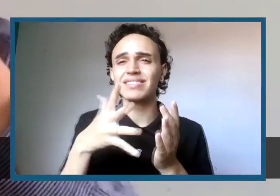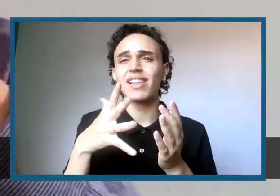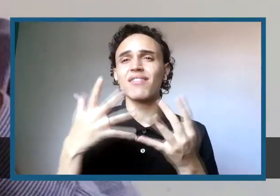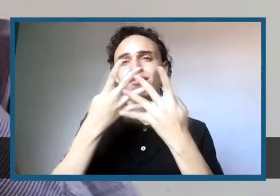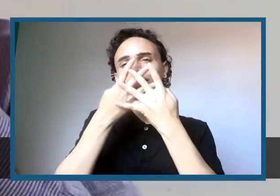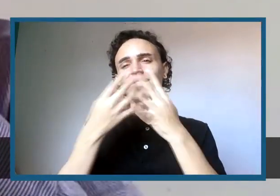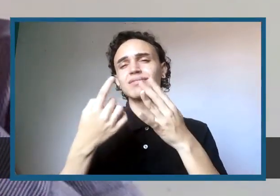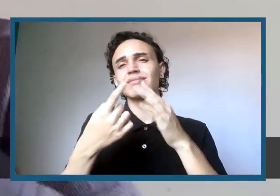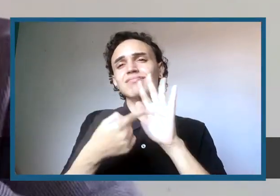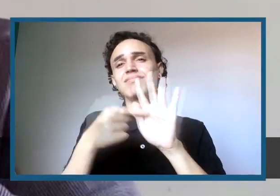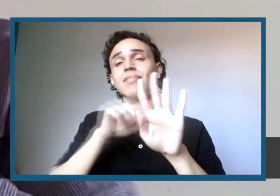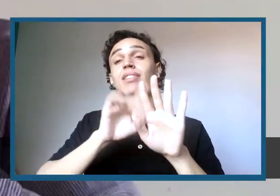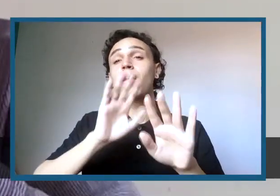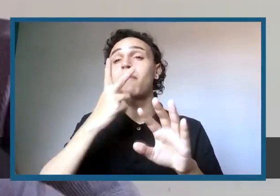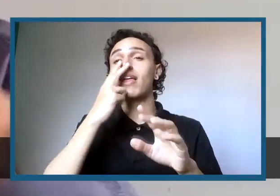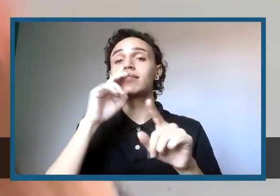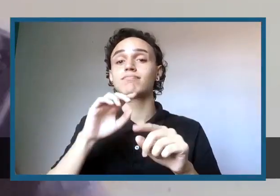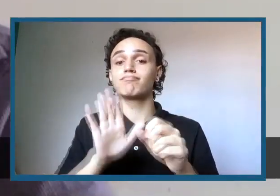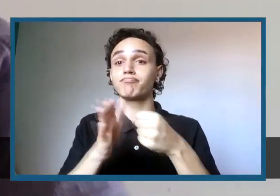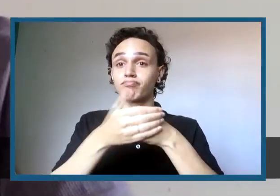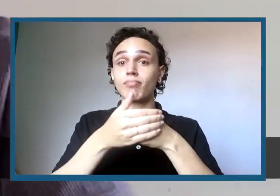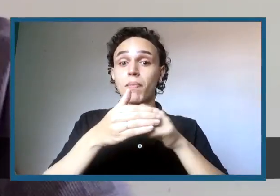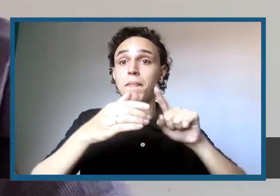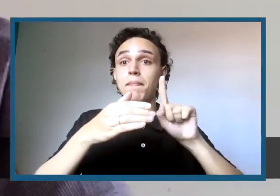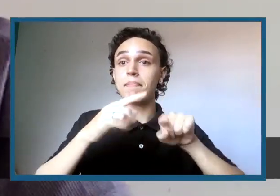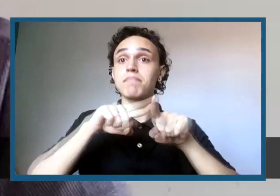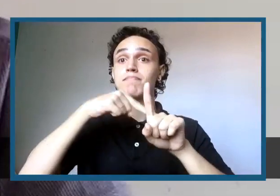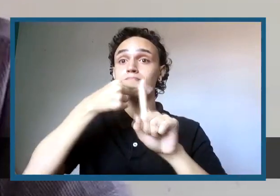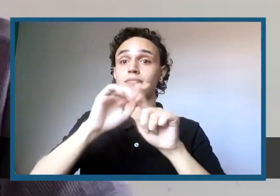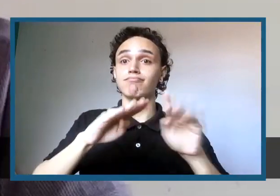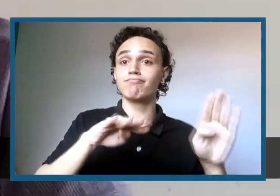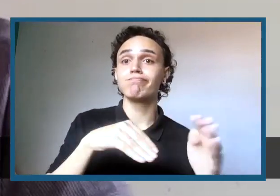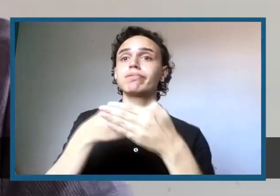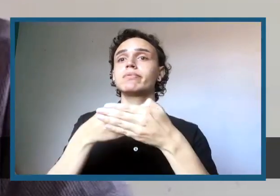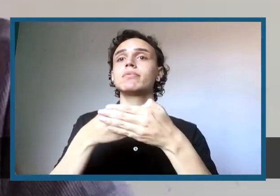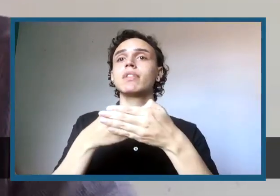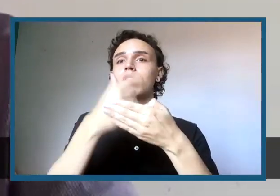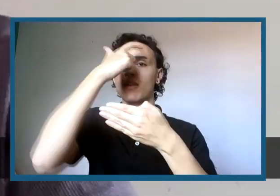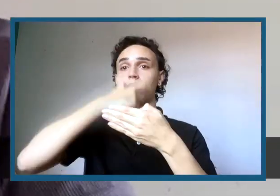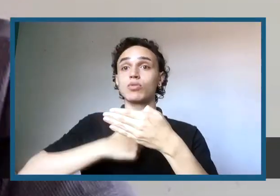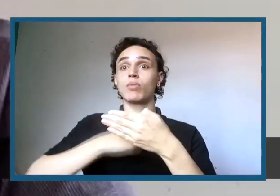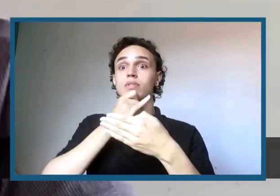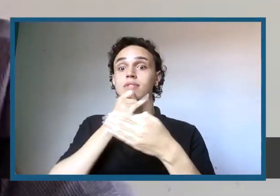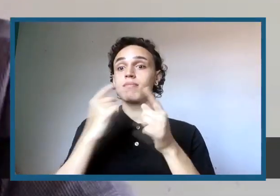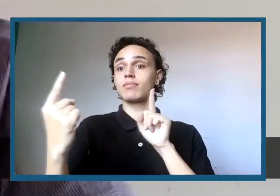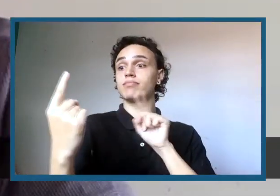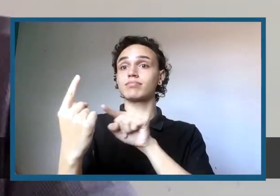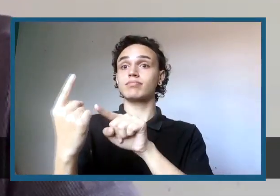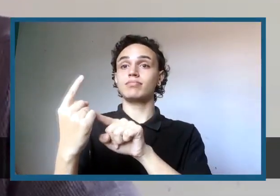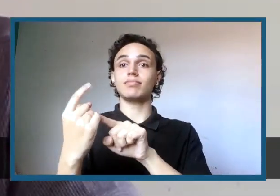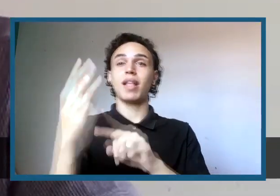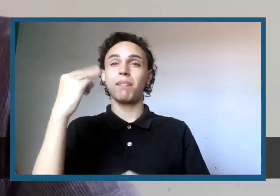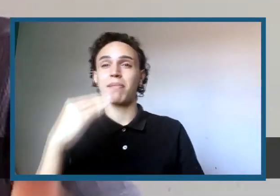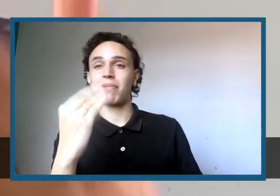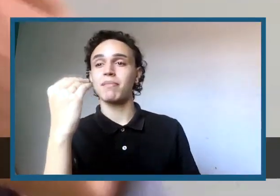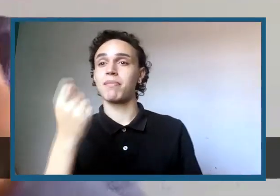boca ou no nariz da pessoa que está usando a máscara, mas, sobretudo, ela atua justamente para absorver a umidade. E absorver a